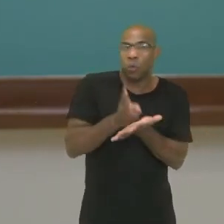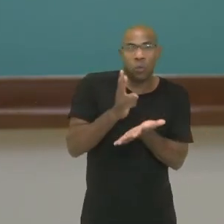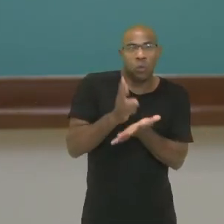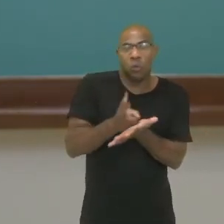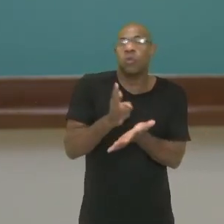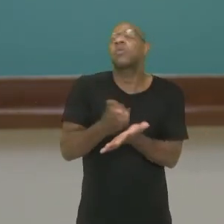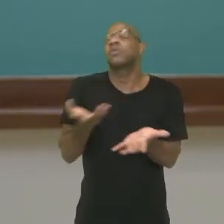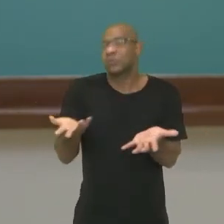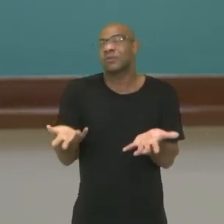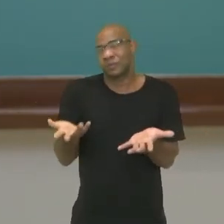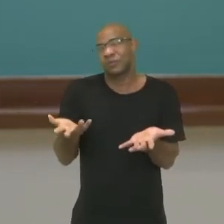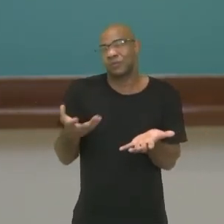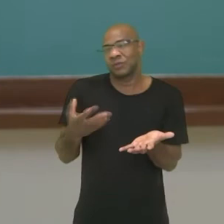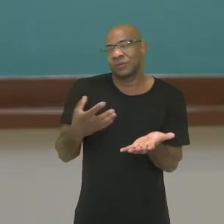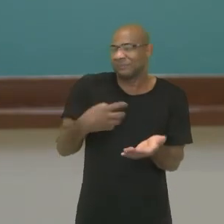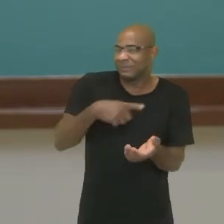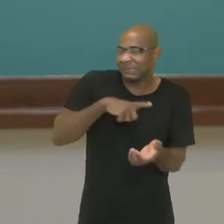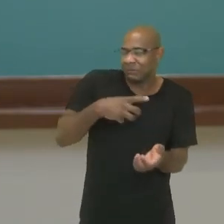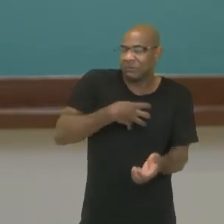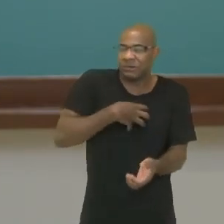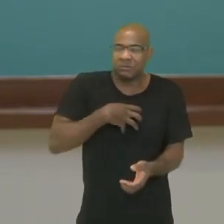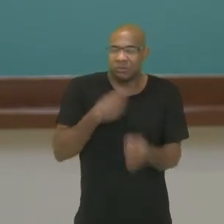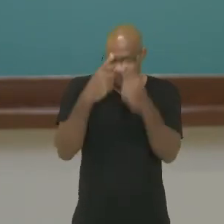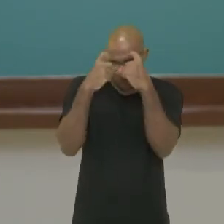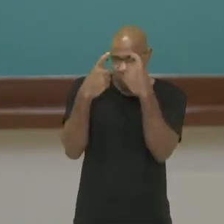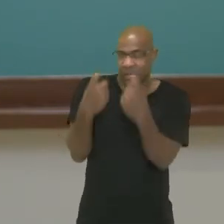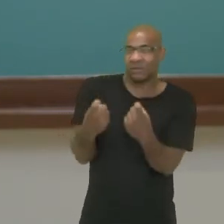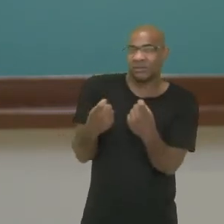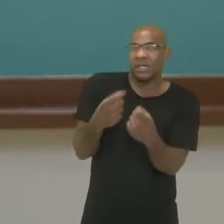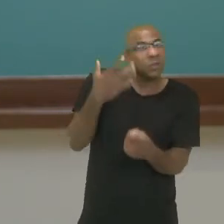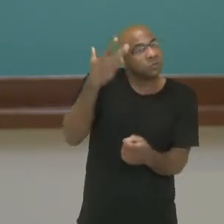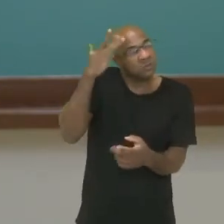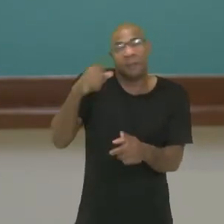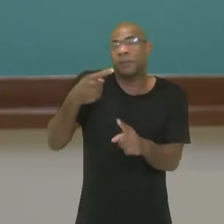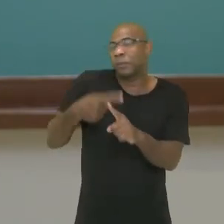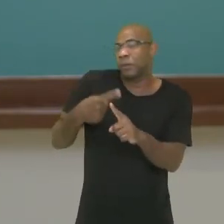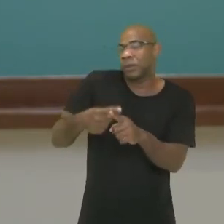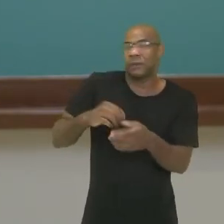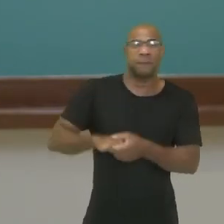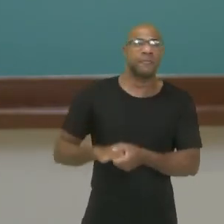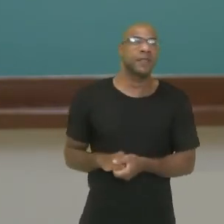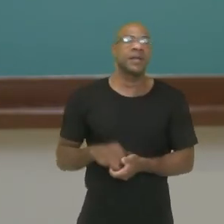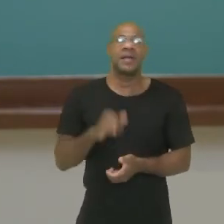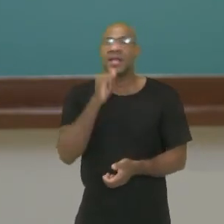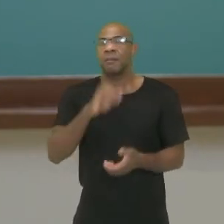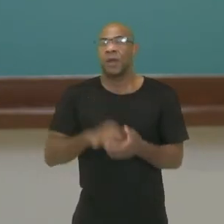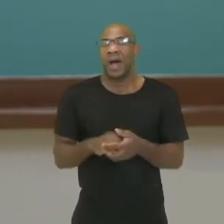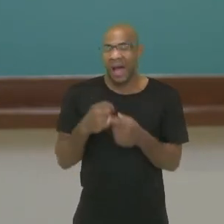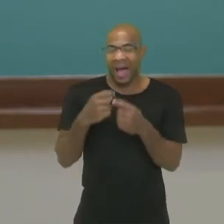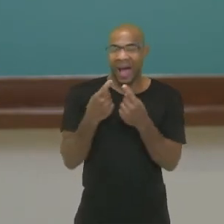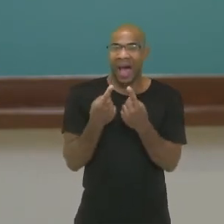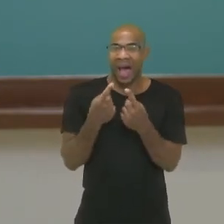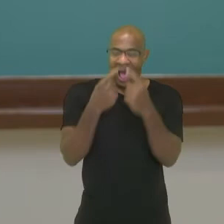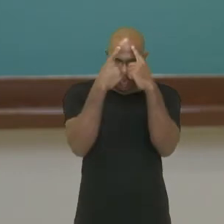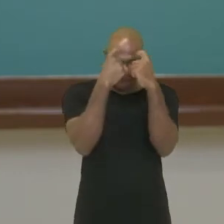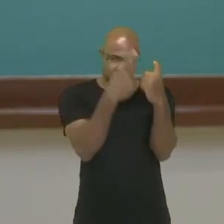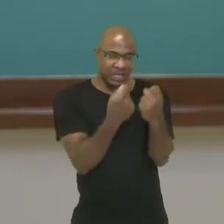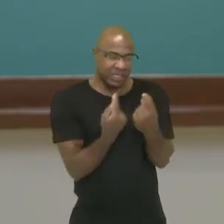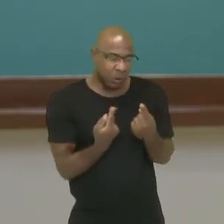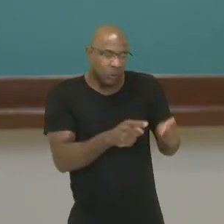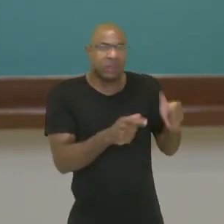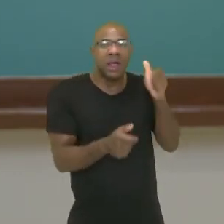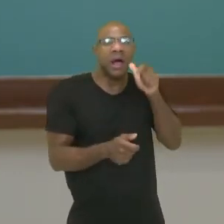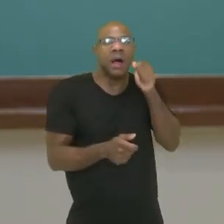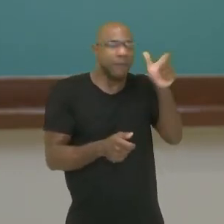tornam violento. A violência contra a mulher, por exemplo, o feminicídio,